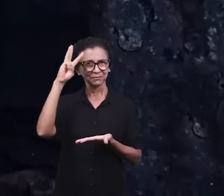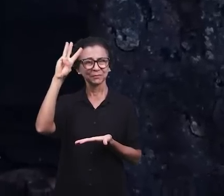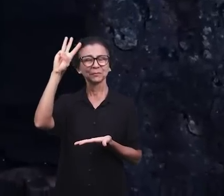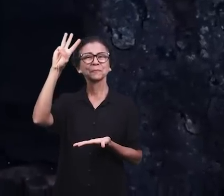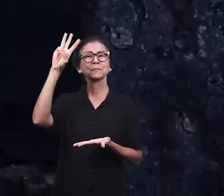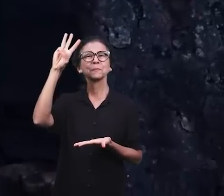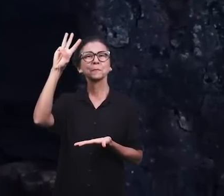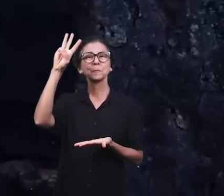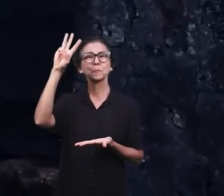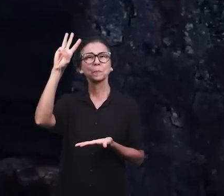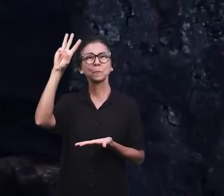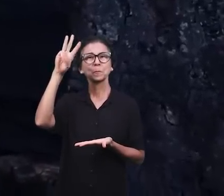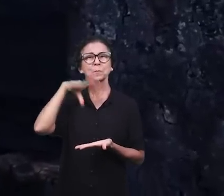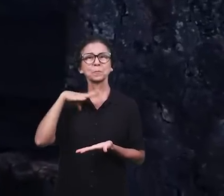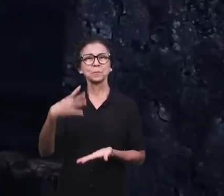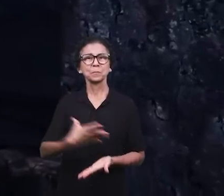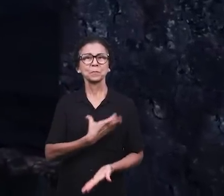Ressuscitou,